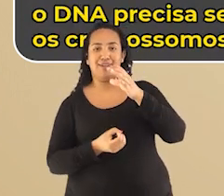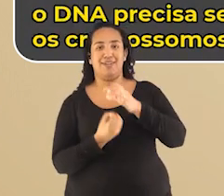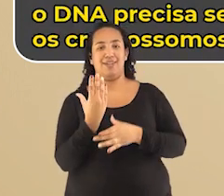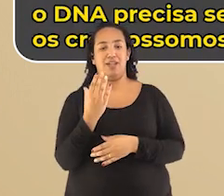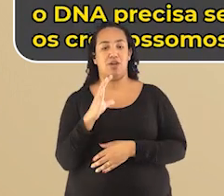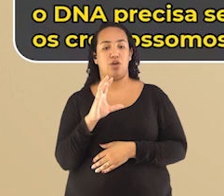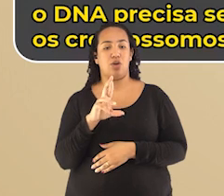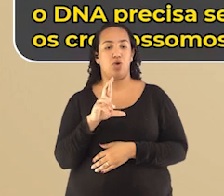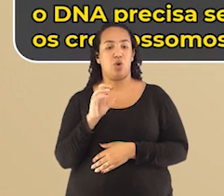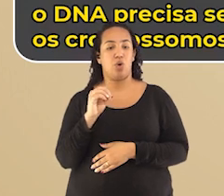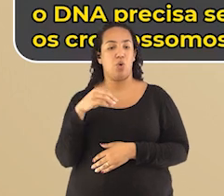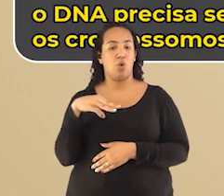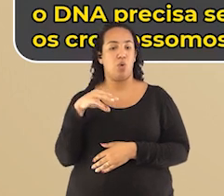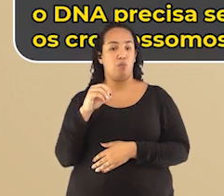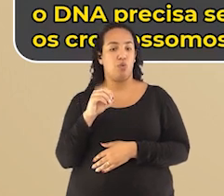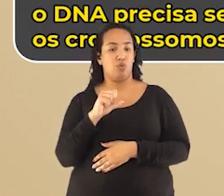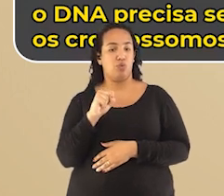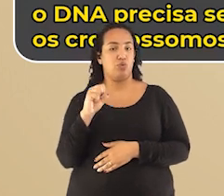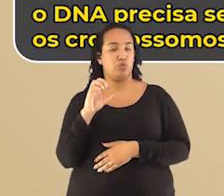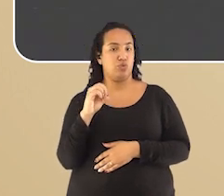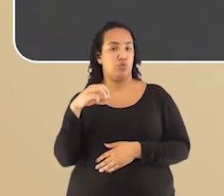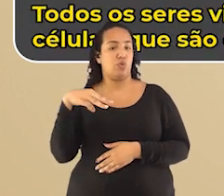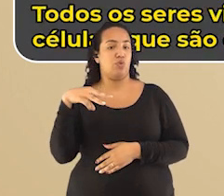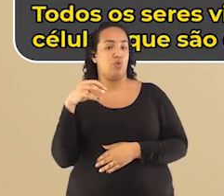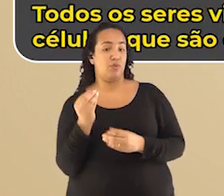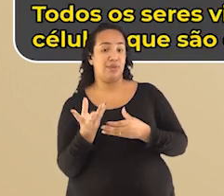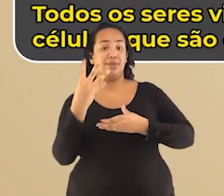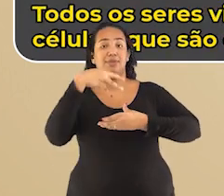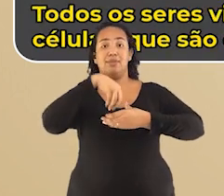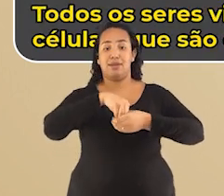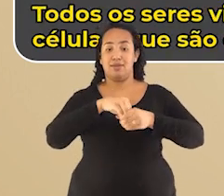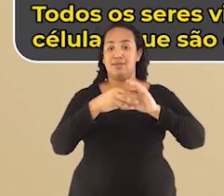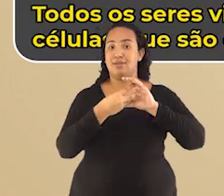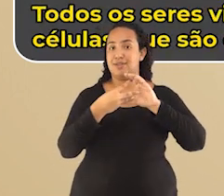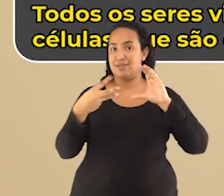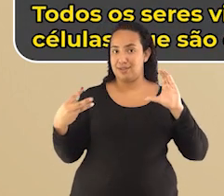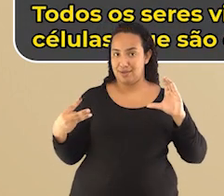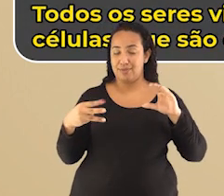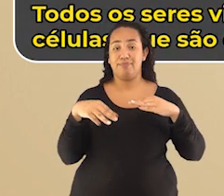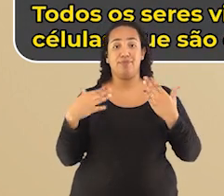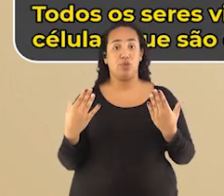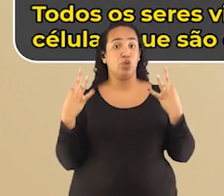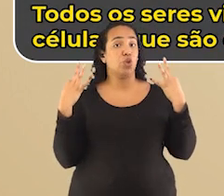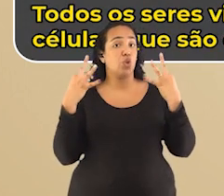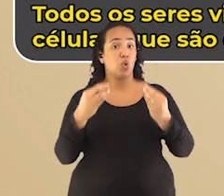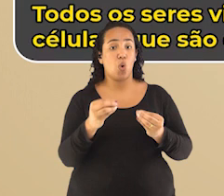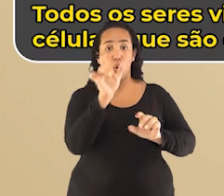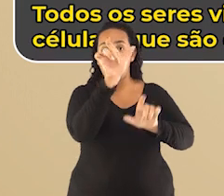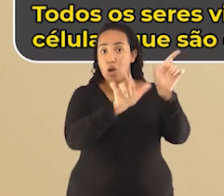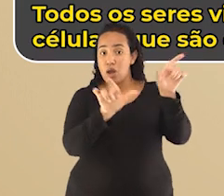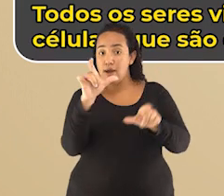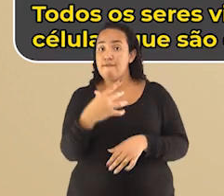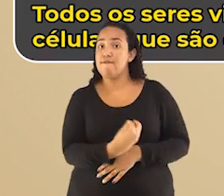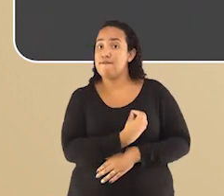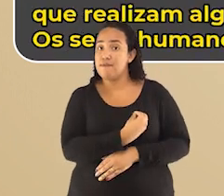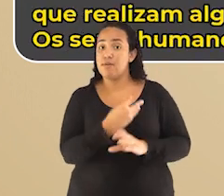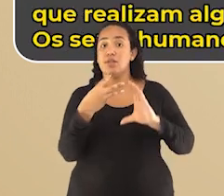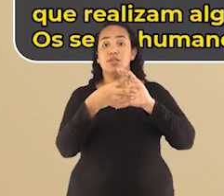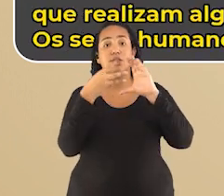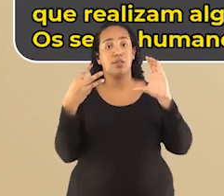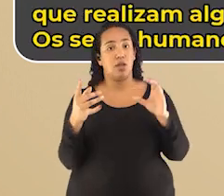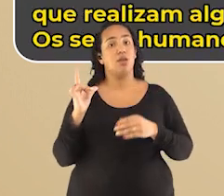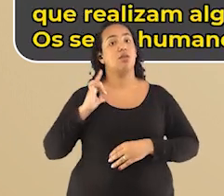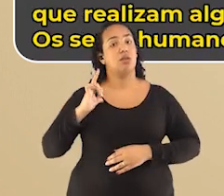formando os cromossomos para caber no núcleo da célula. Todos os seres vivos são formados por células, que são o menor conjunto